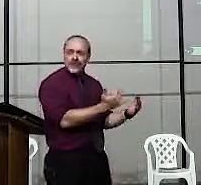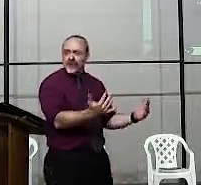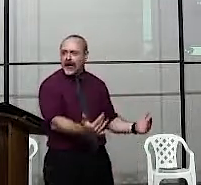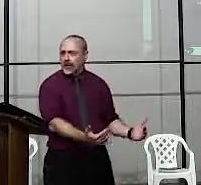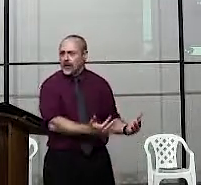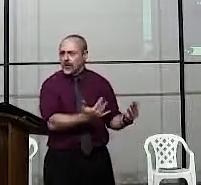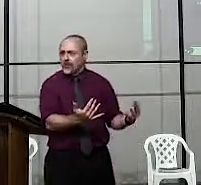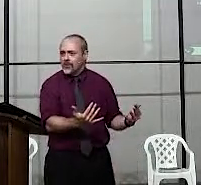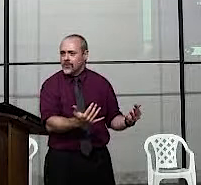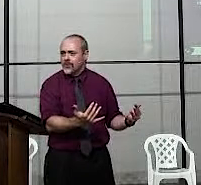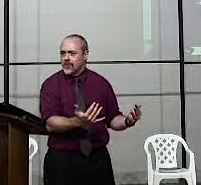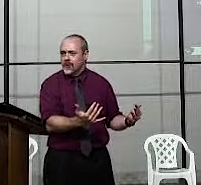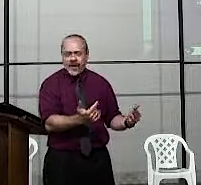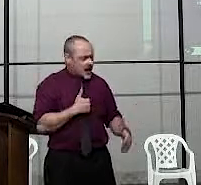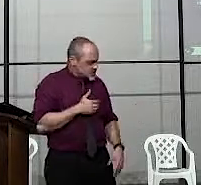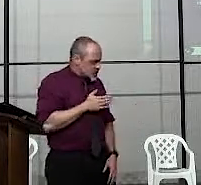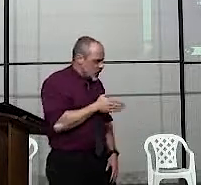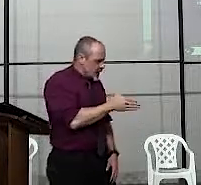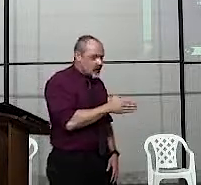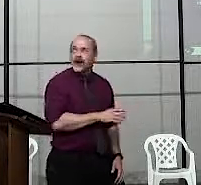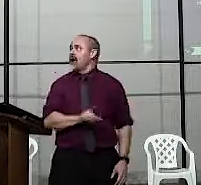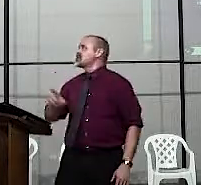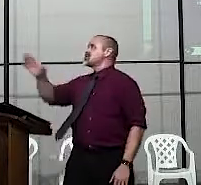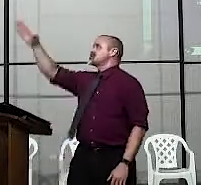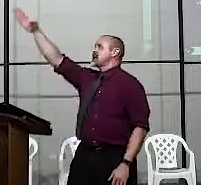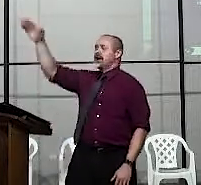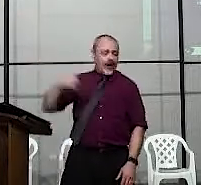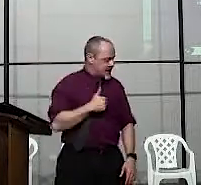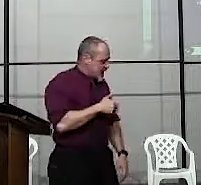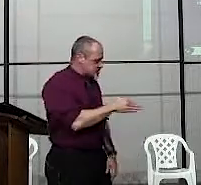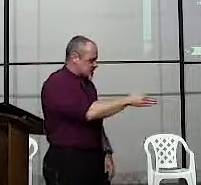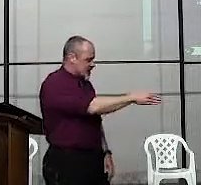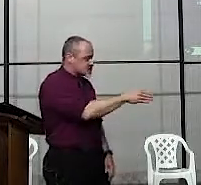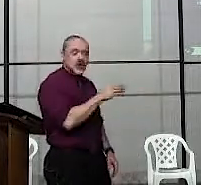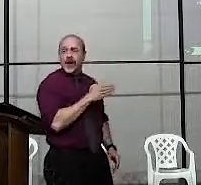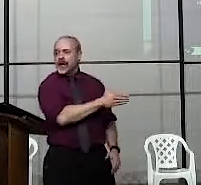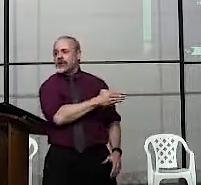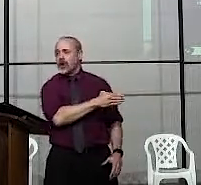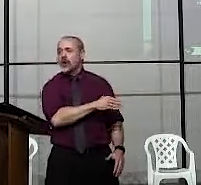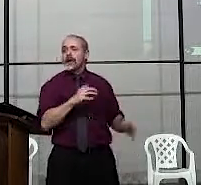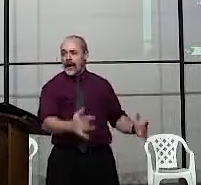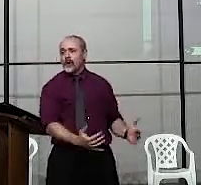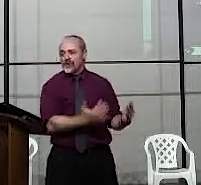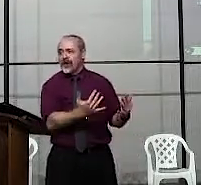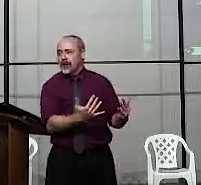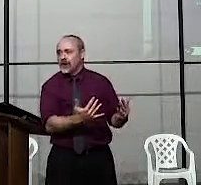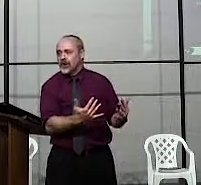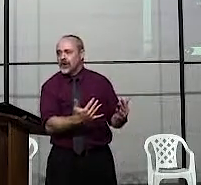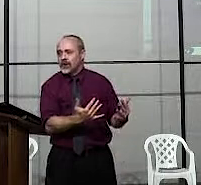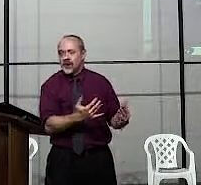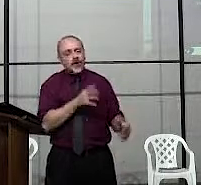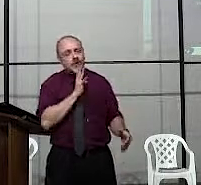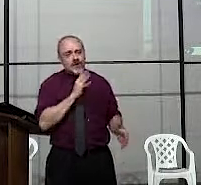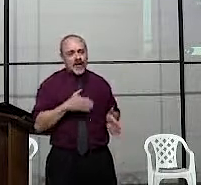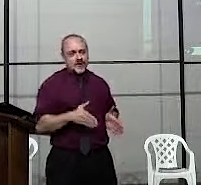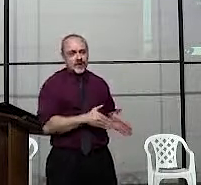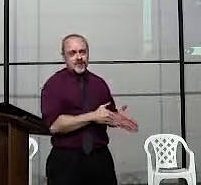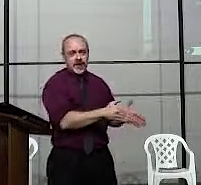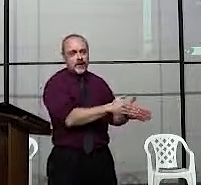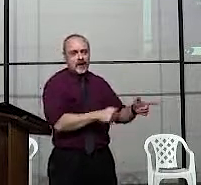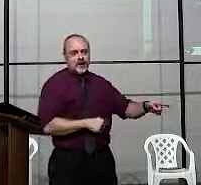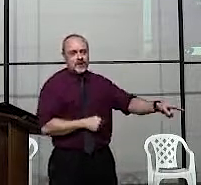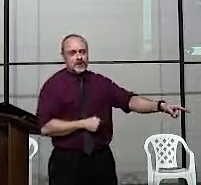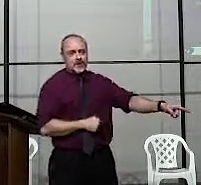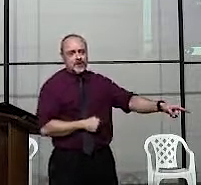ao inferno. Que eu não estou seguindo a Deus, mas eu estou indo ao inferno. E eu conheço